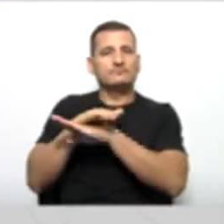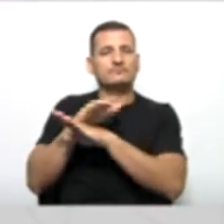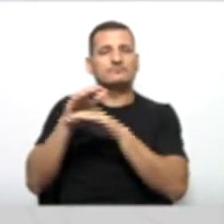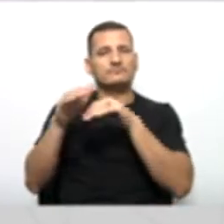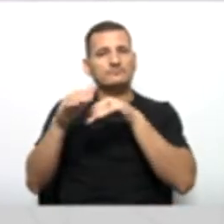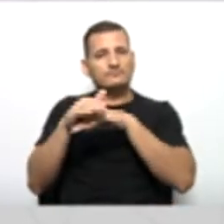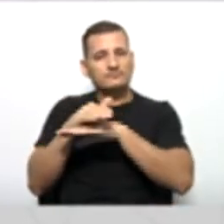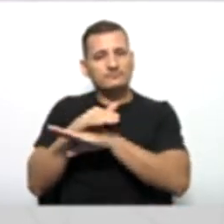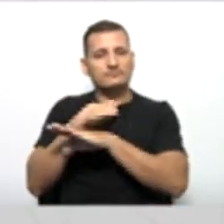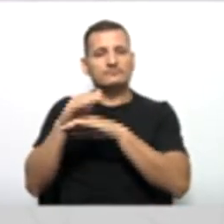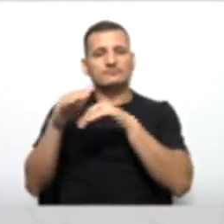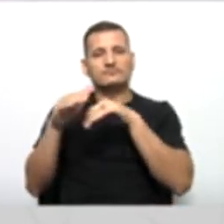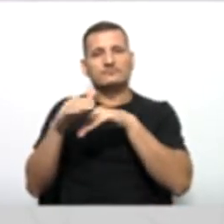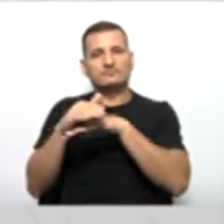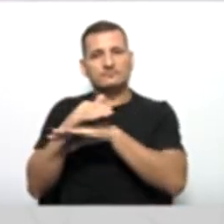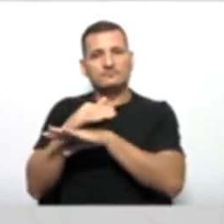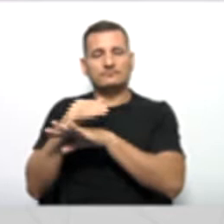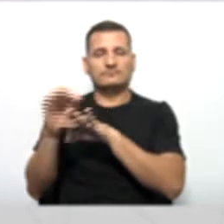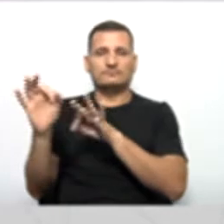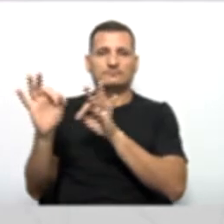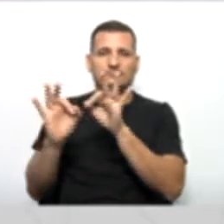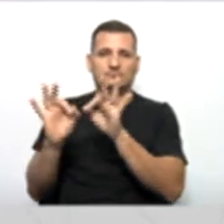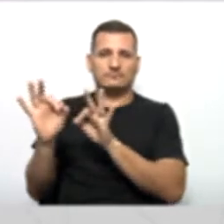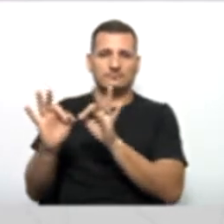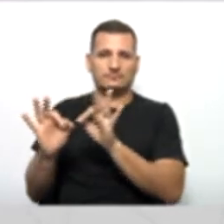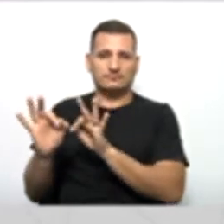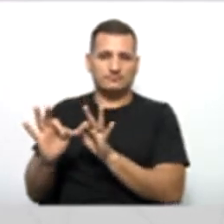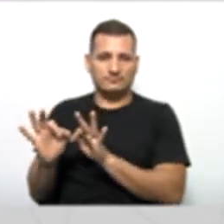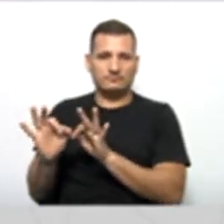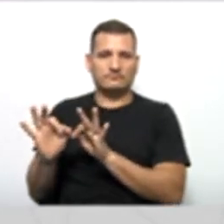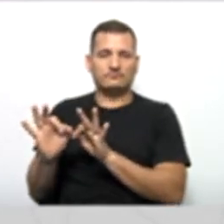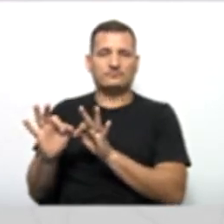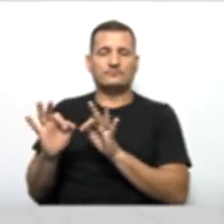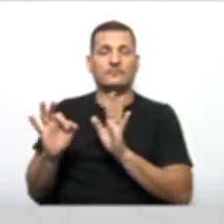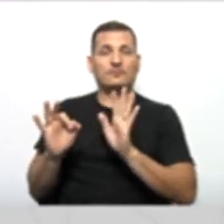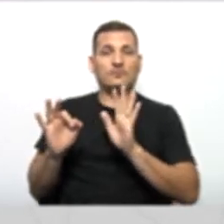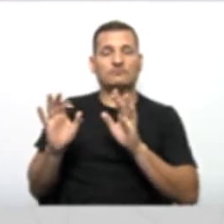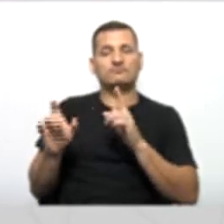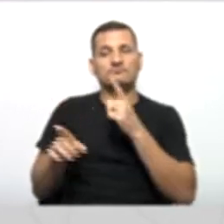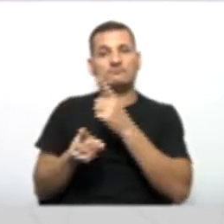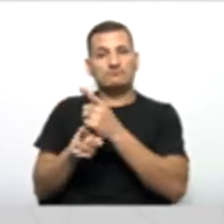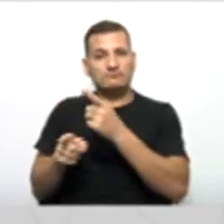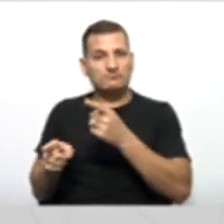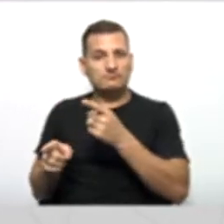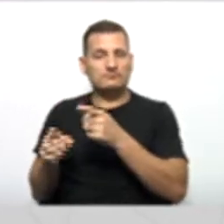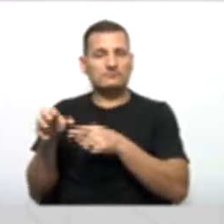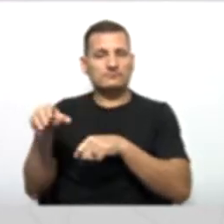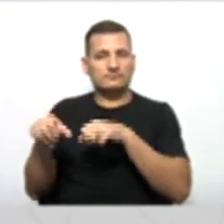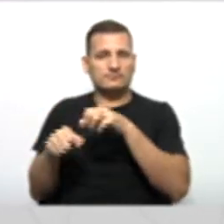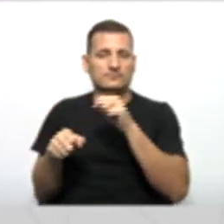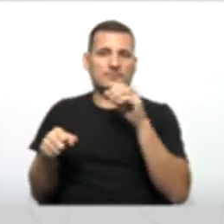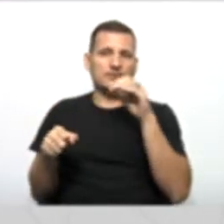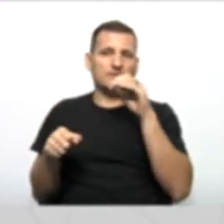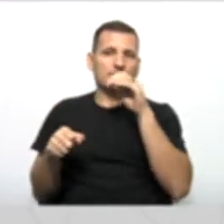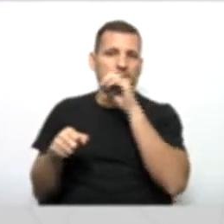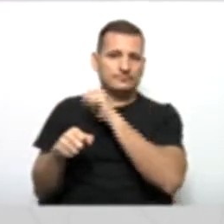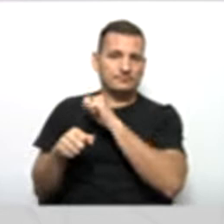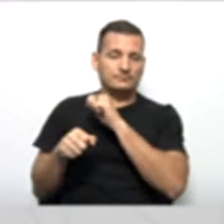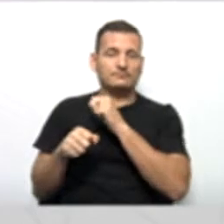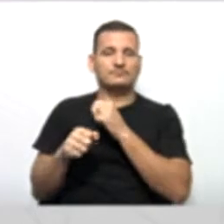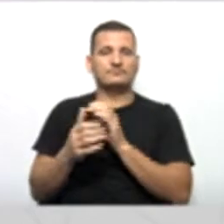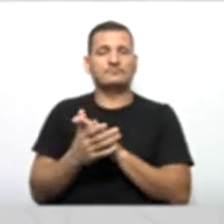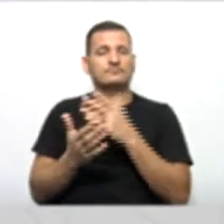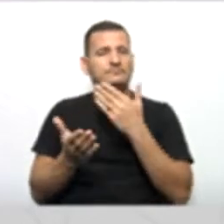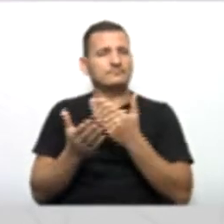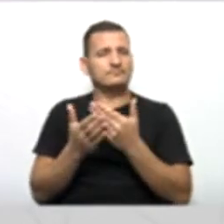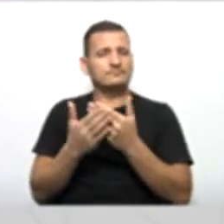forma organizada para serem encontradas rapidamente o na aula de banco de dados